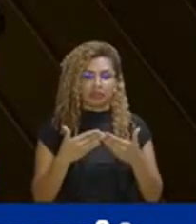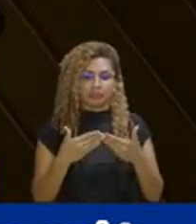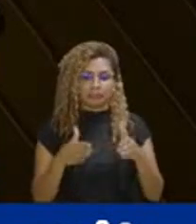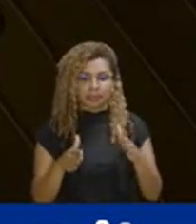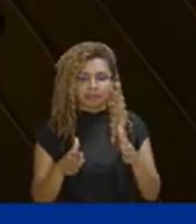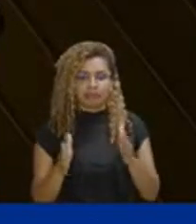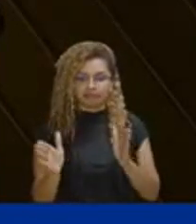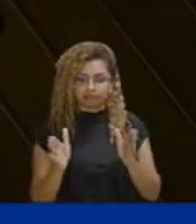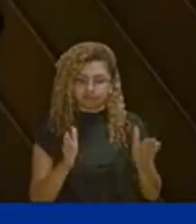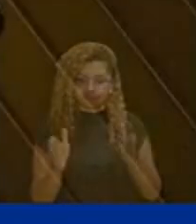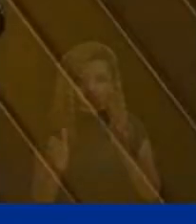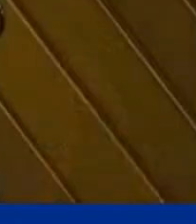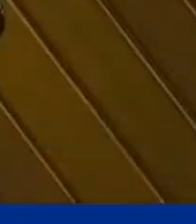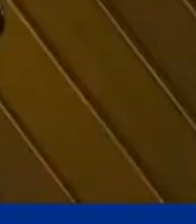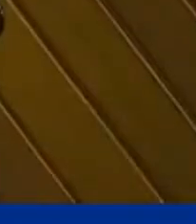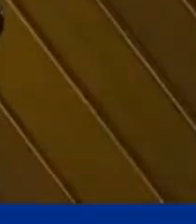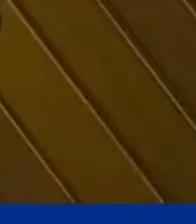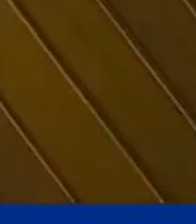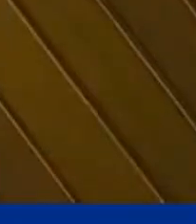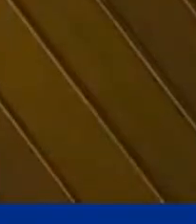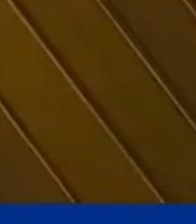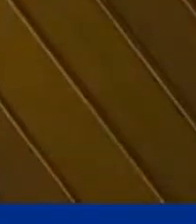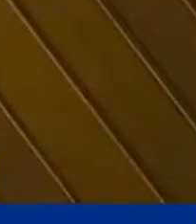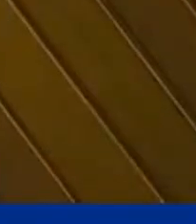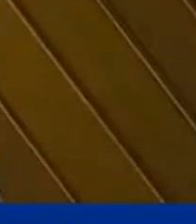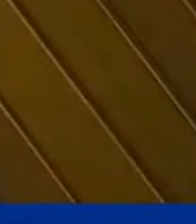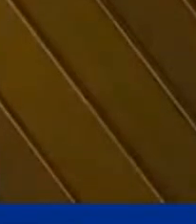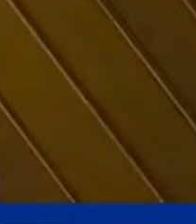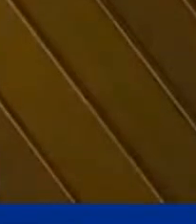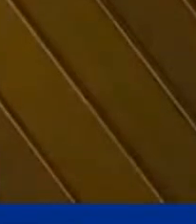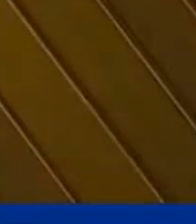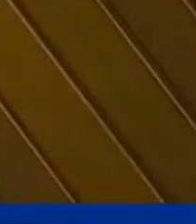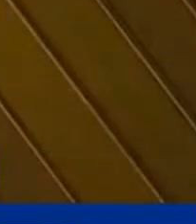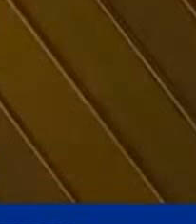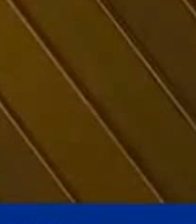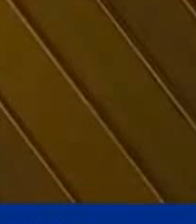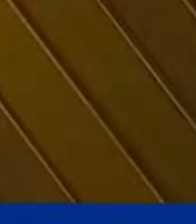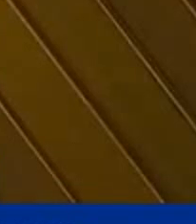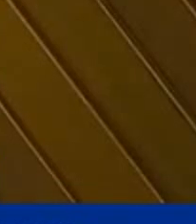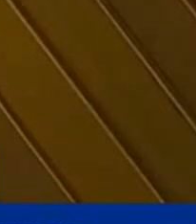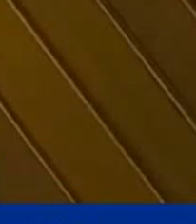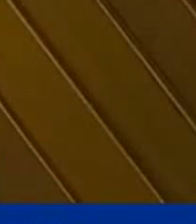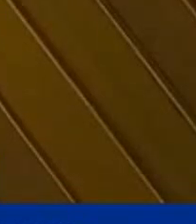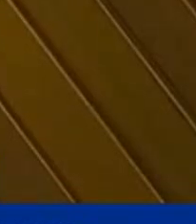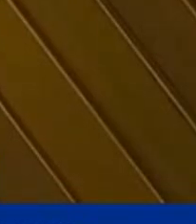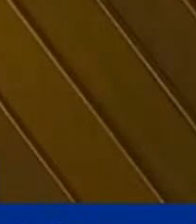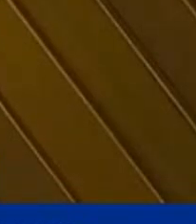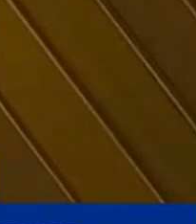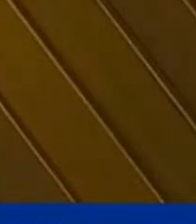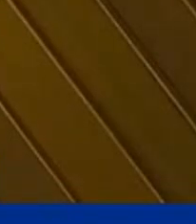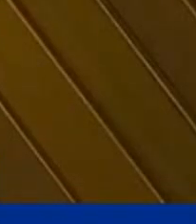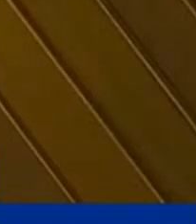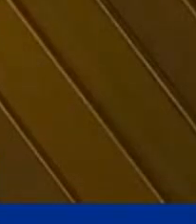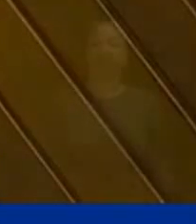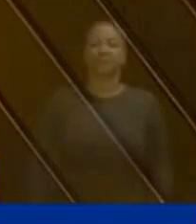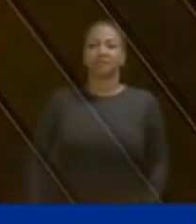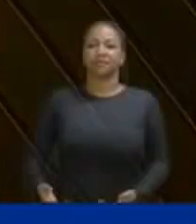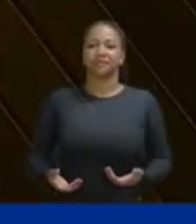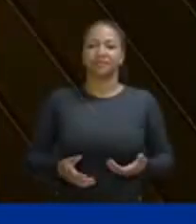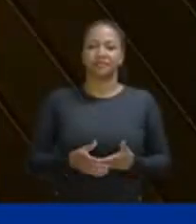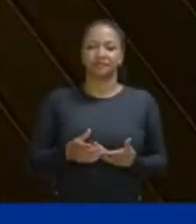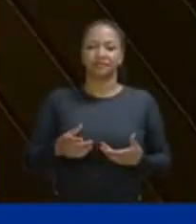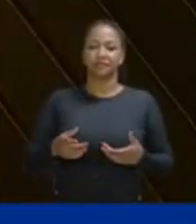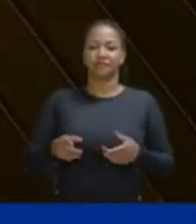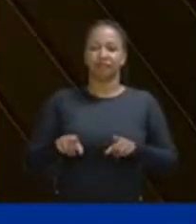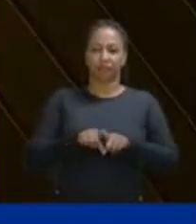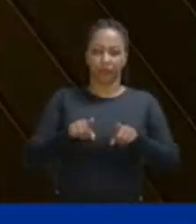fase probatória, como na espécie. Por consequência, uma vez que a determinação de provas é faculdade